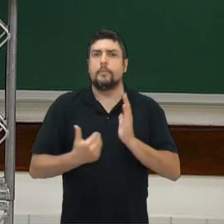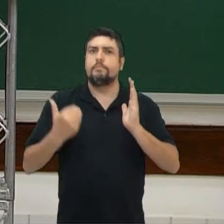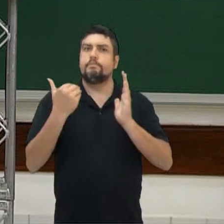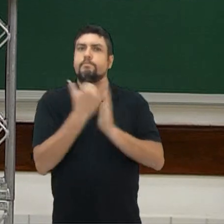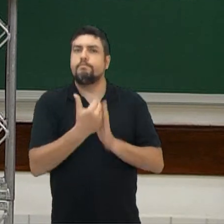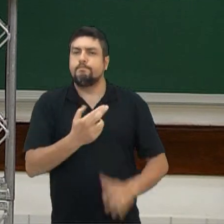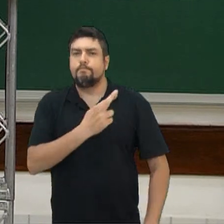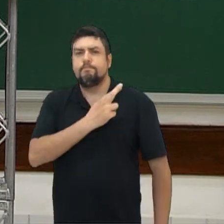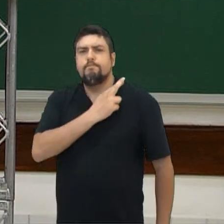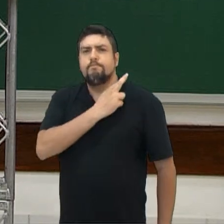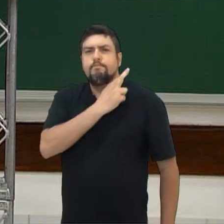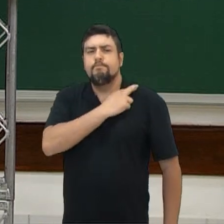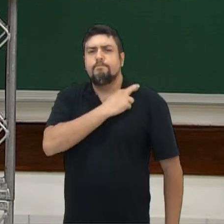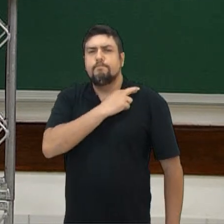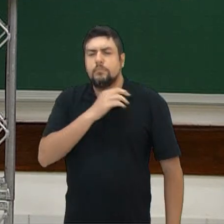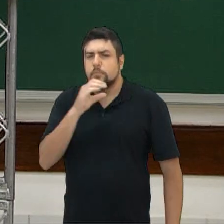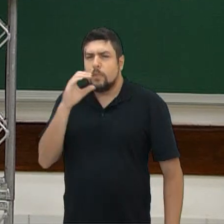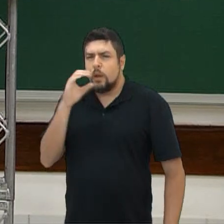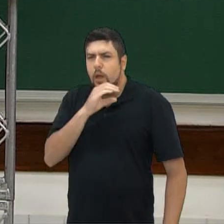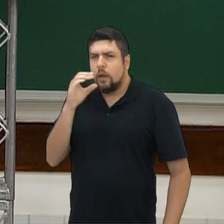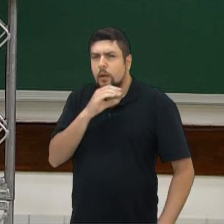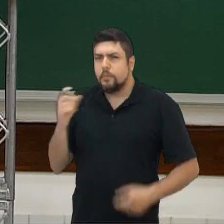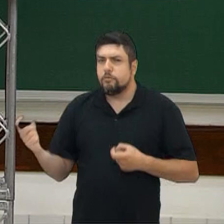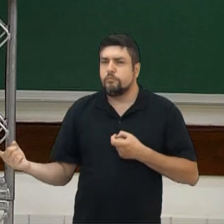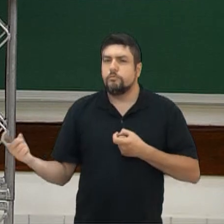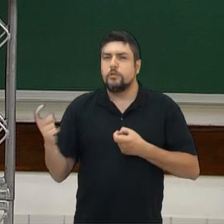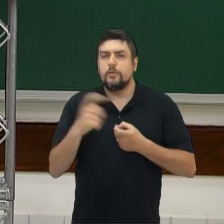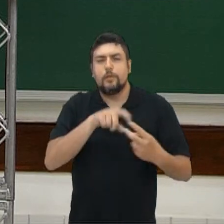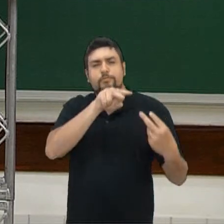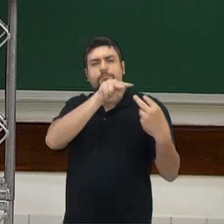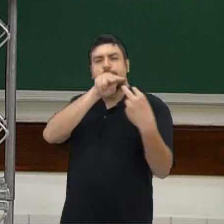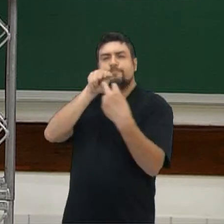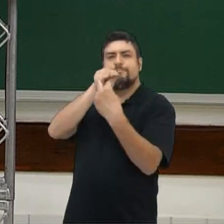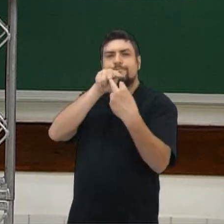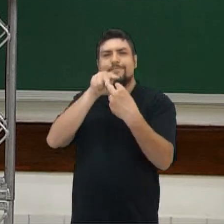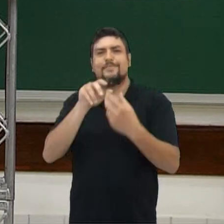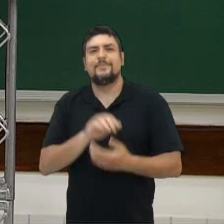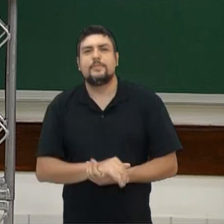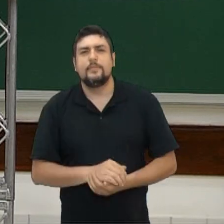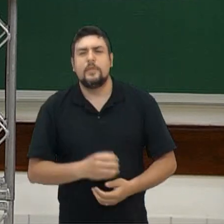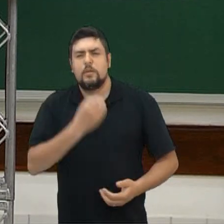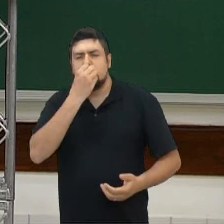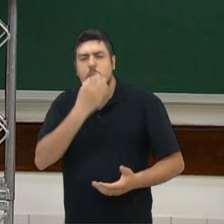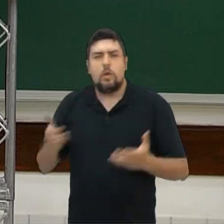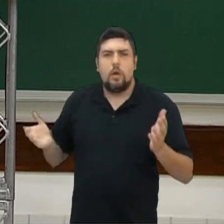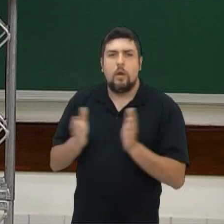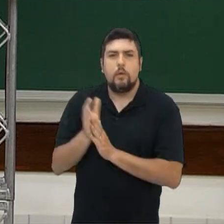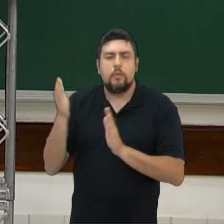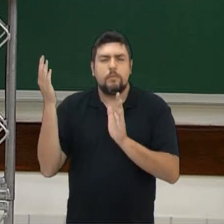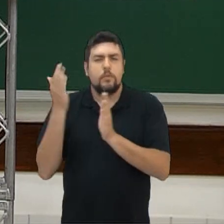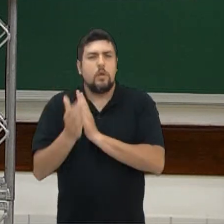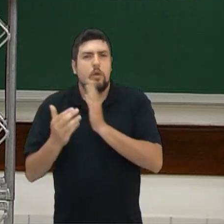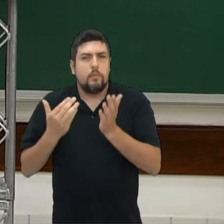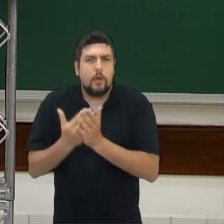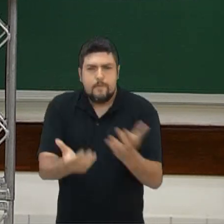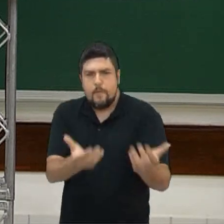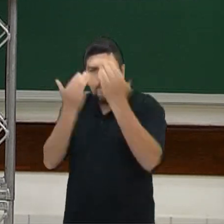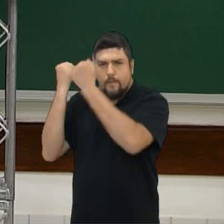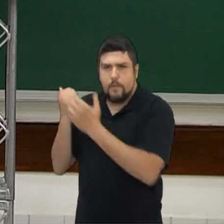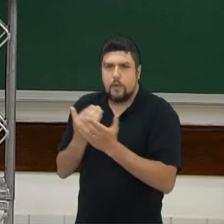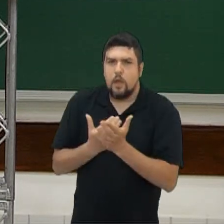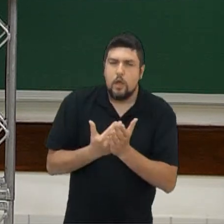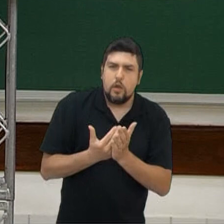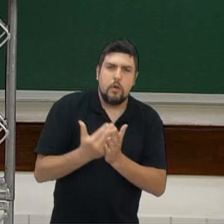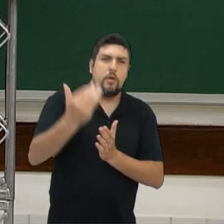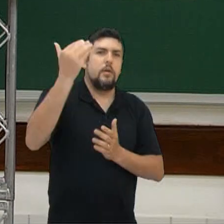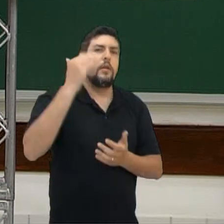antes nós vamos voltar à nossa rotina normal. Show de bola? Bora começar essa maravilha? Bora! Mas